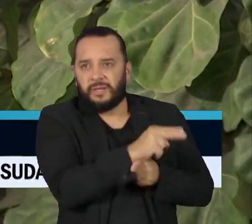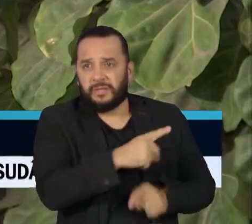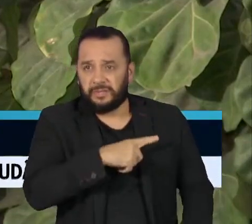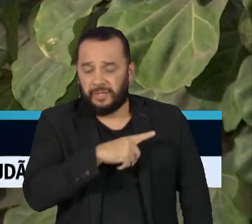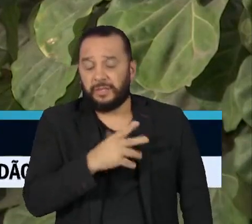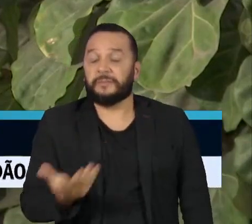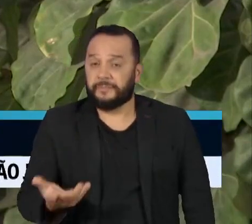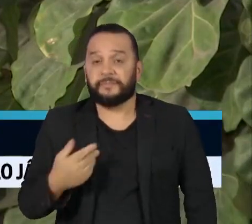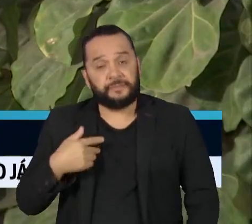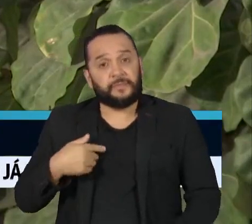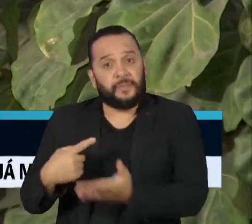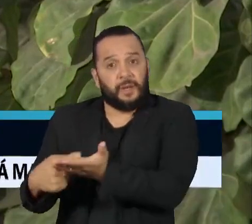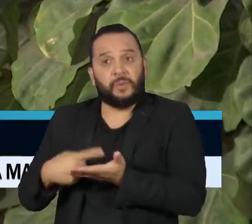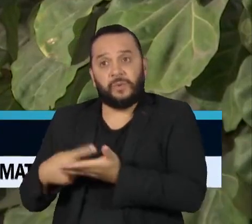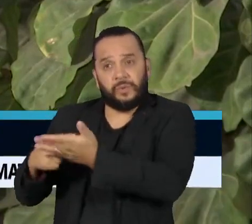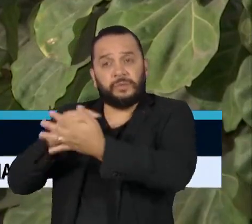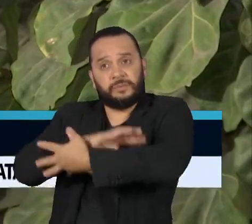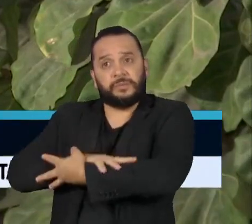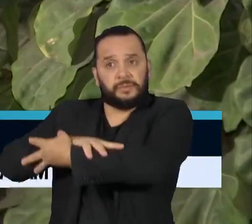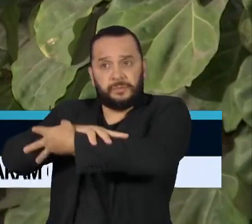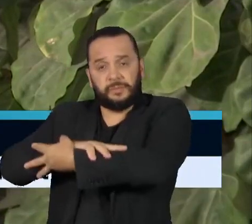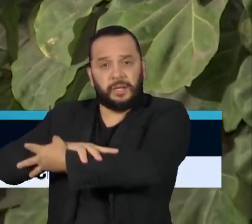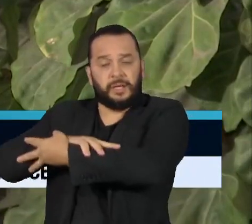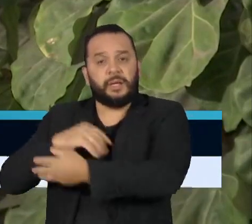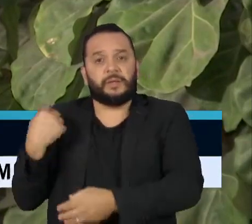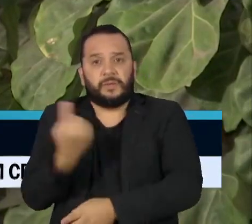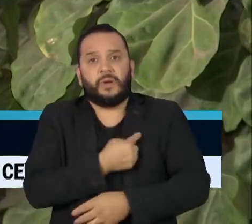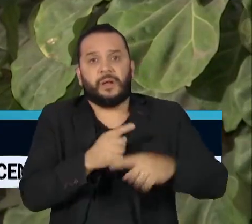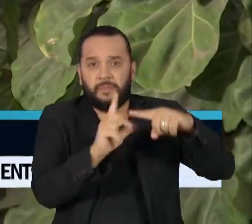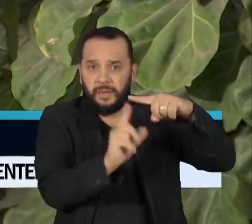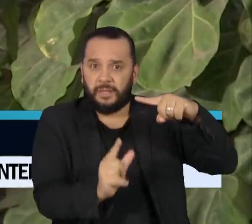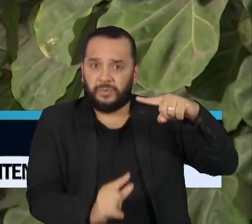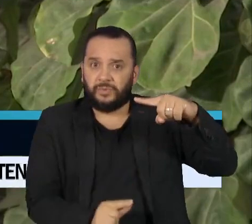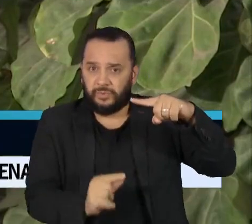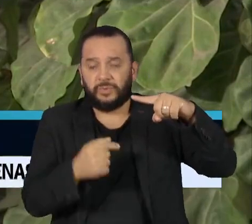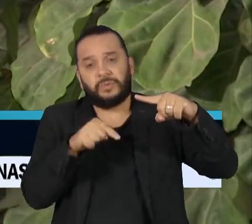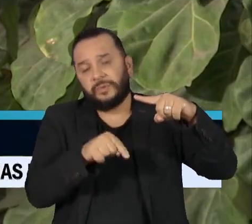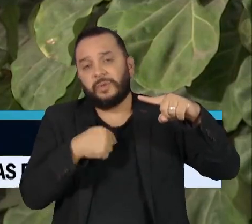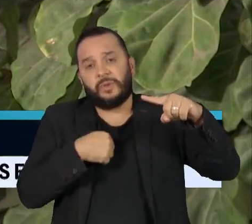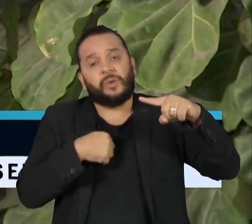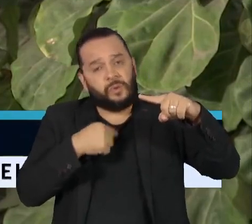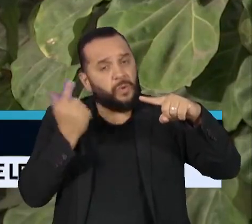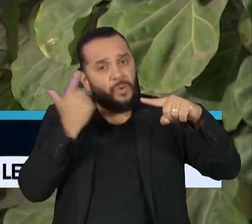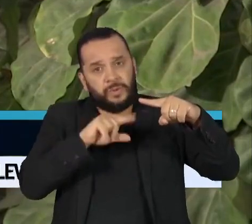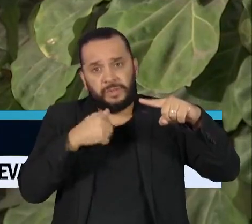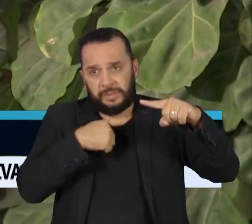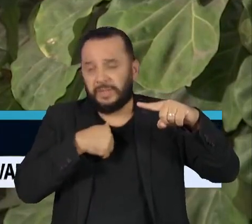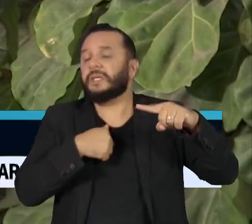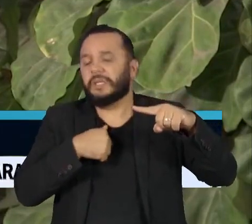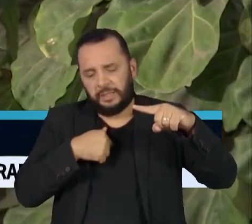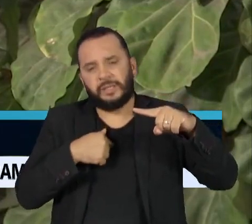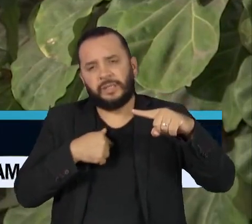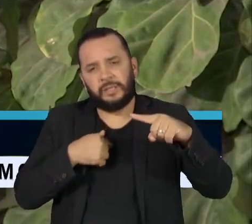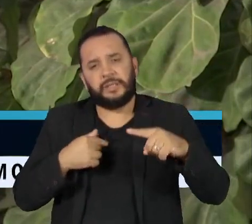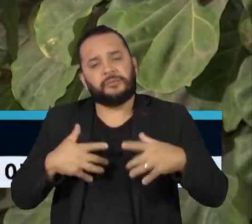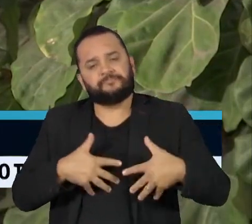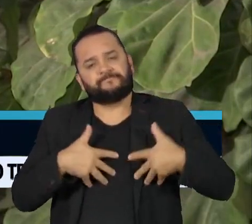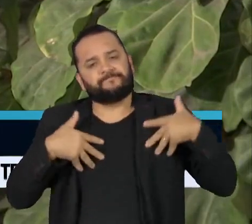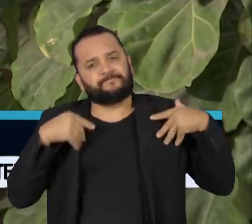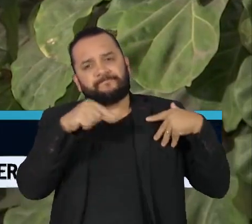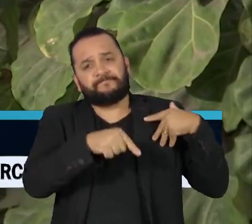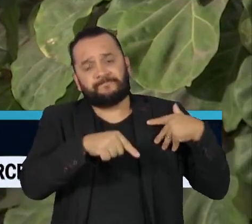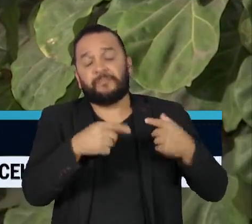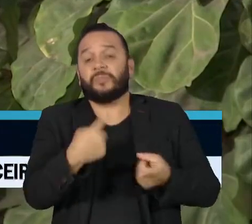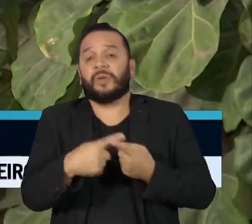pode dar ao Bloco Econômico do Cone Sul o prestígio que, até hoje, não conquistou. Além do livre comércio entre Brasil,